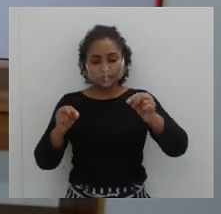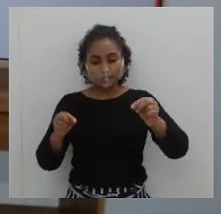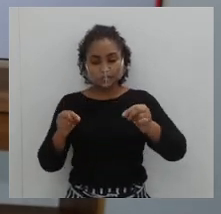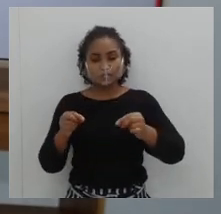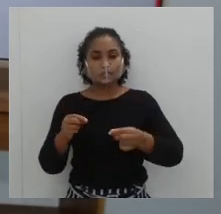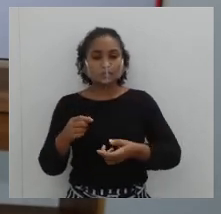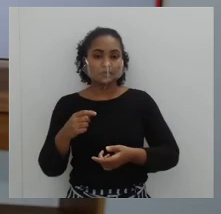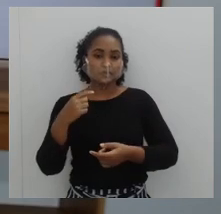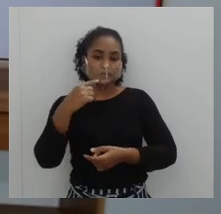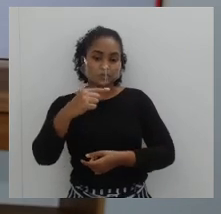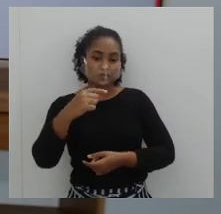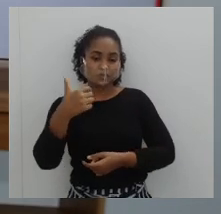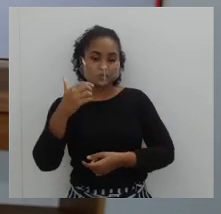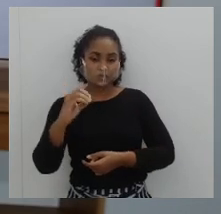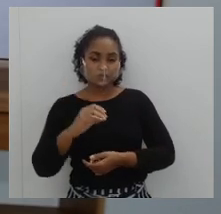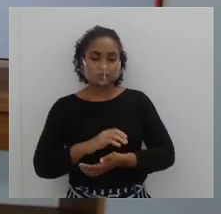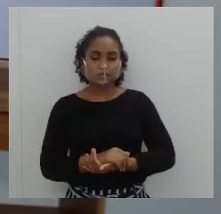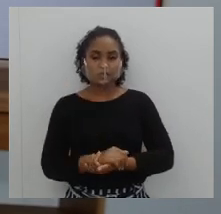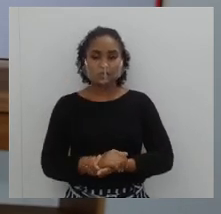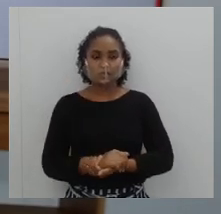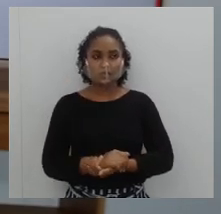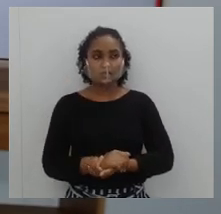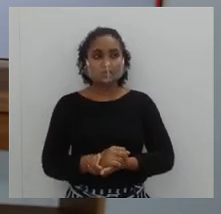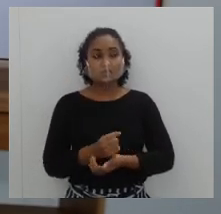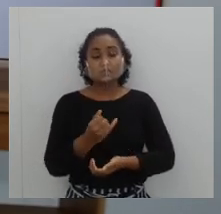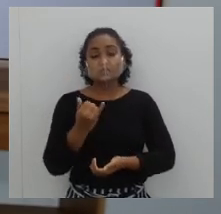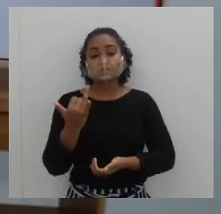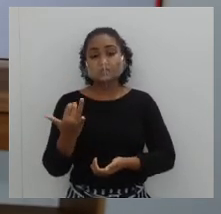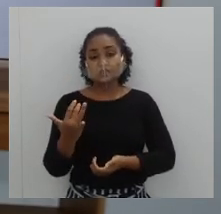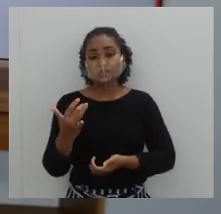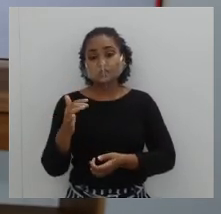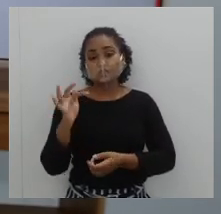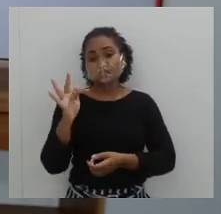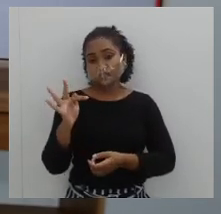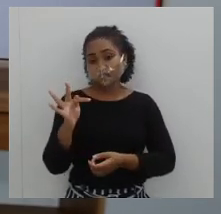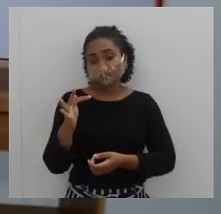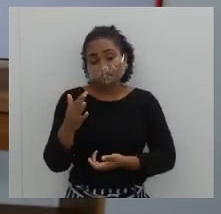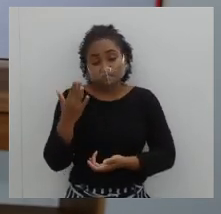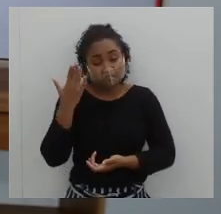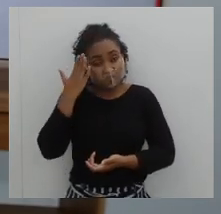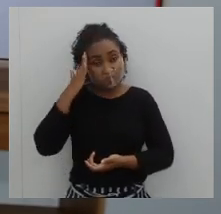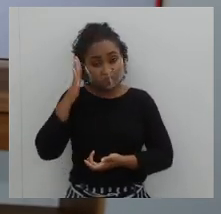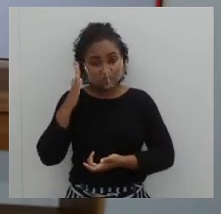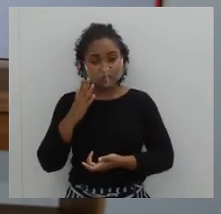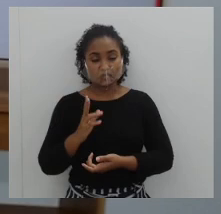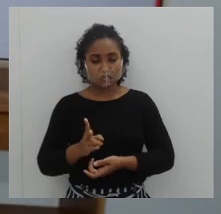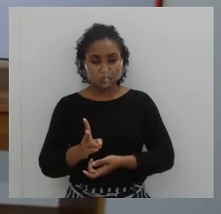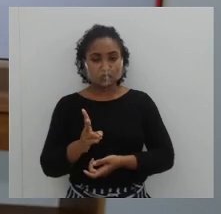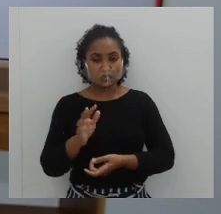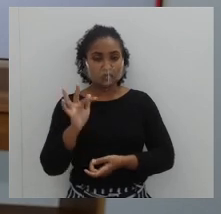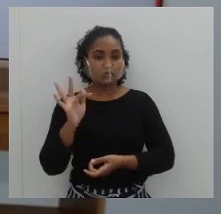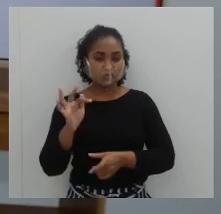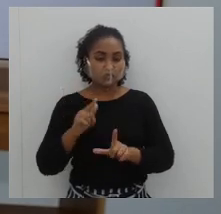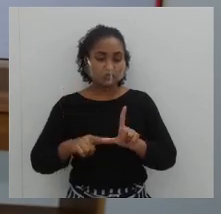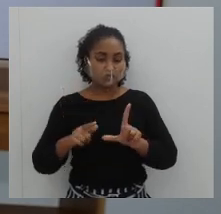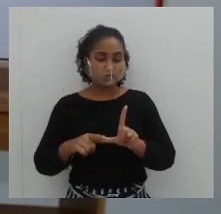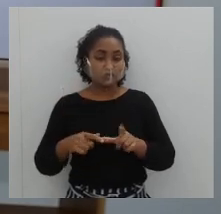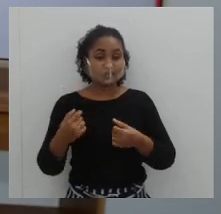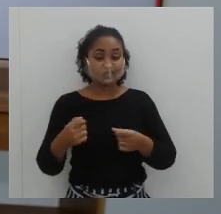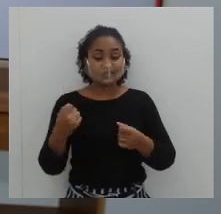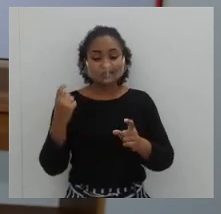10. Qual é o número de faces? Então, eu continuo aqui, ó. O número de faces eu vou